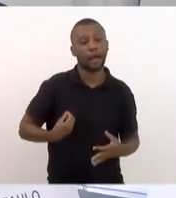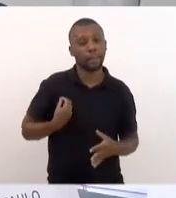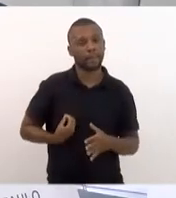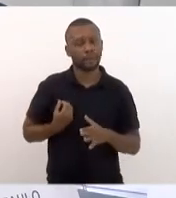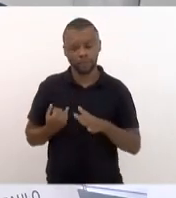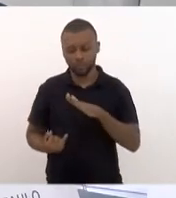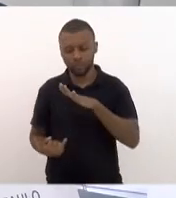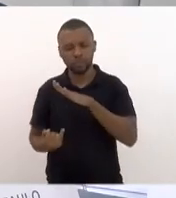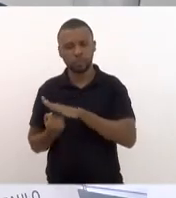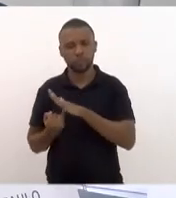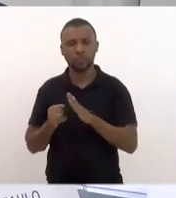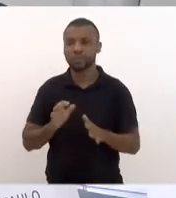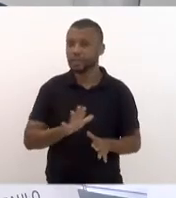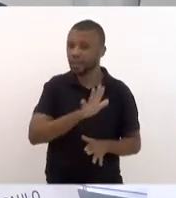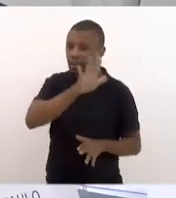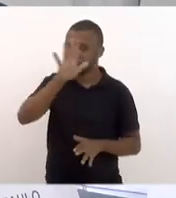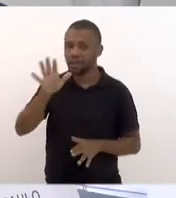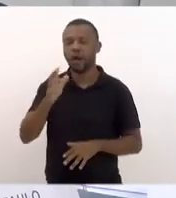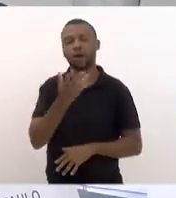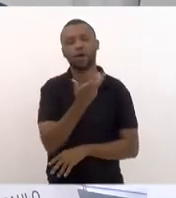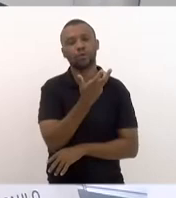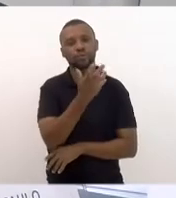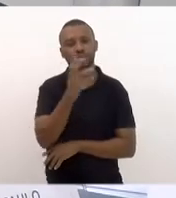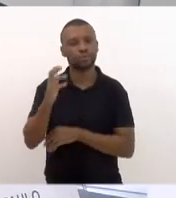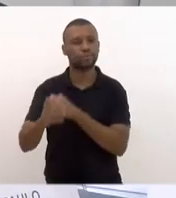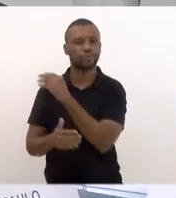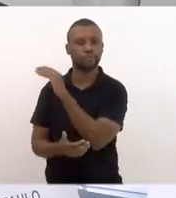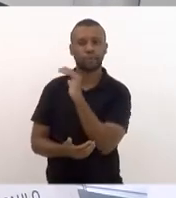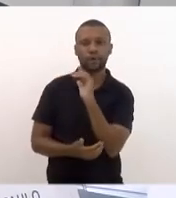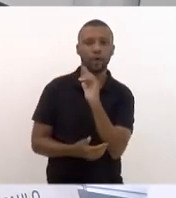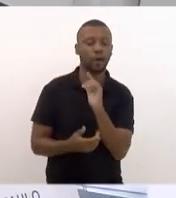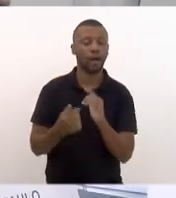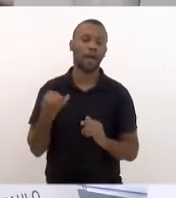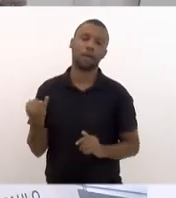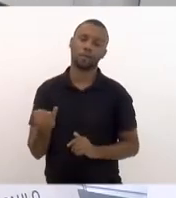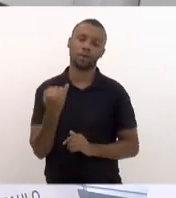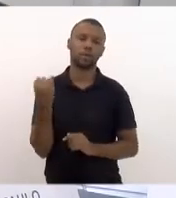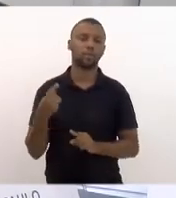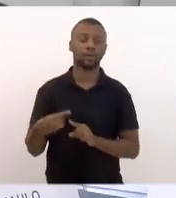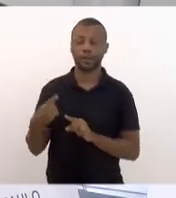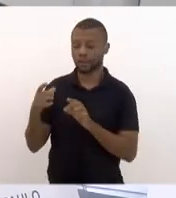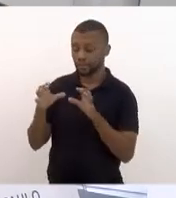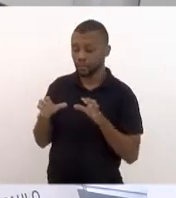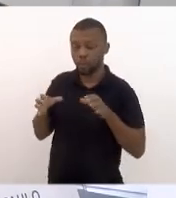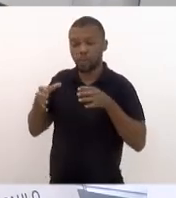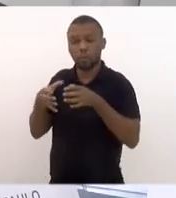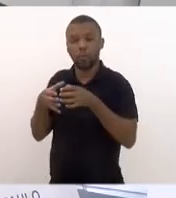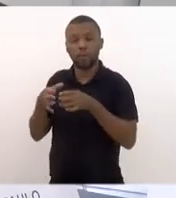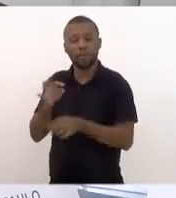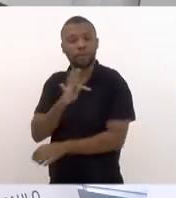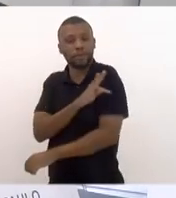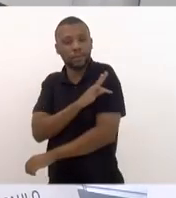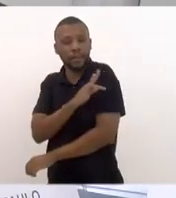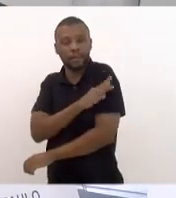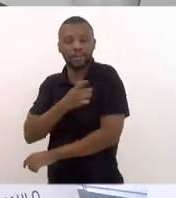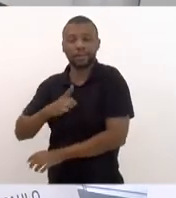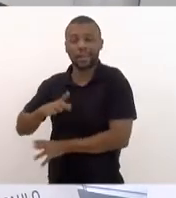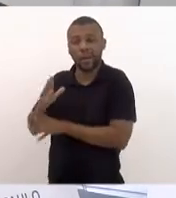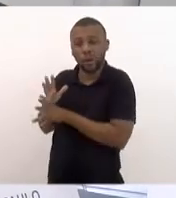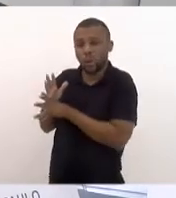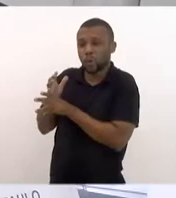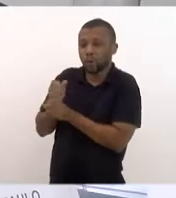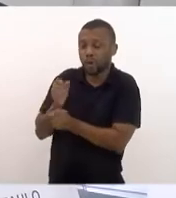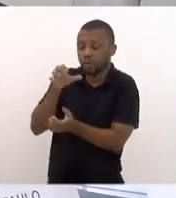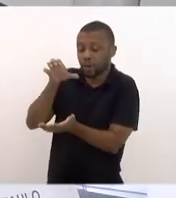é fundamental. Porque é lá que tem o corpo técnico, que inclusive tem o histórico de tudo isso